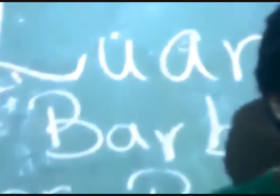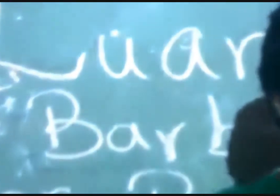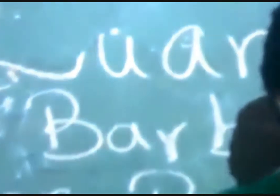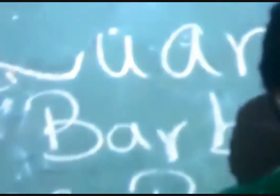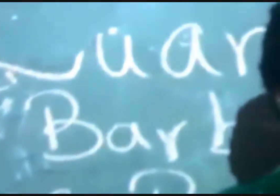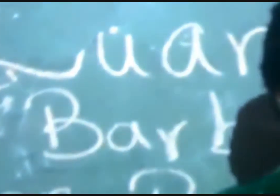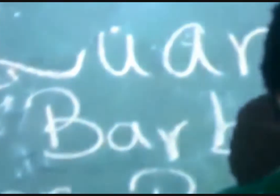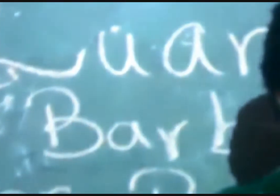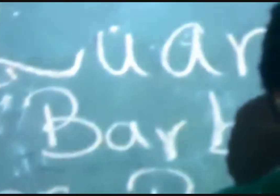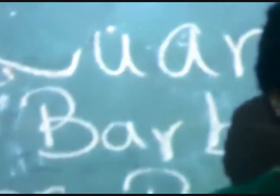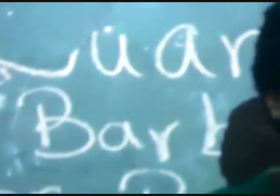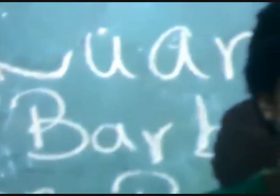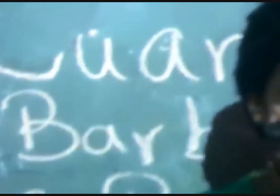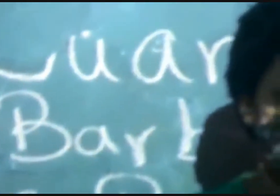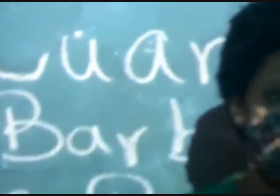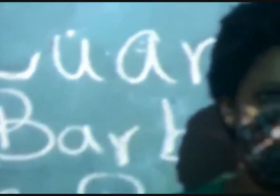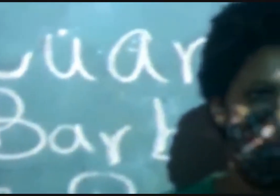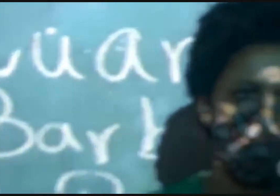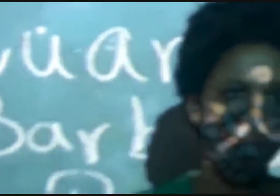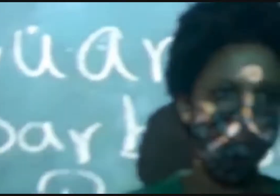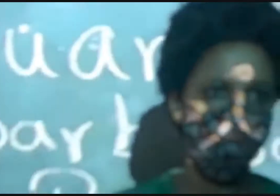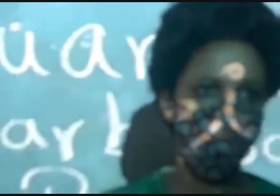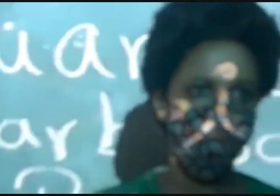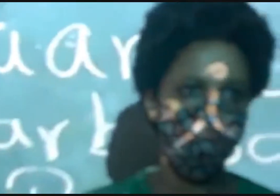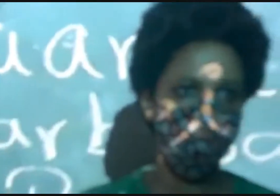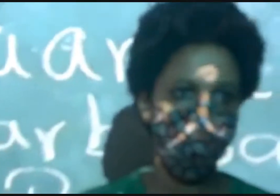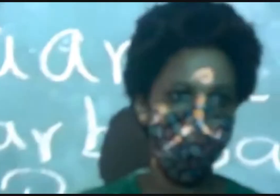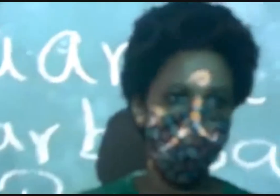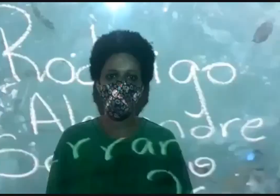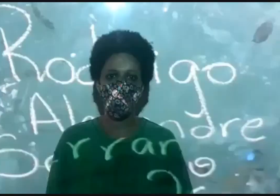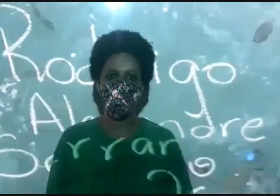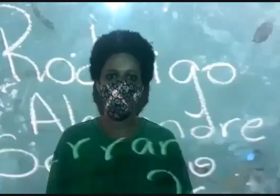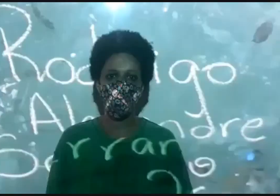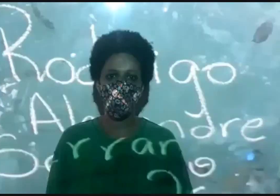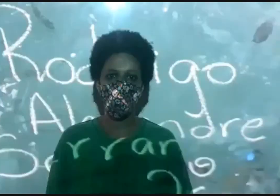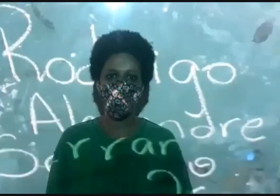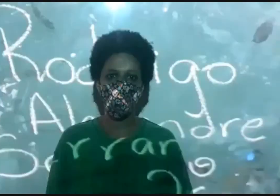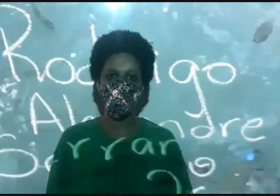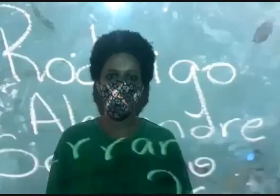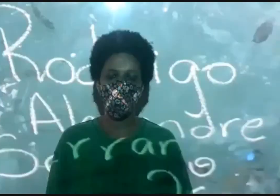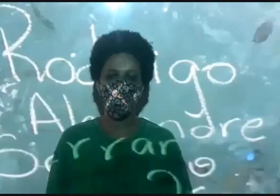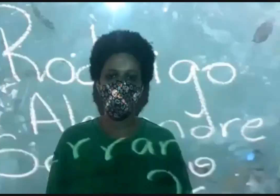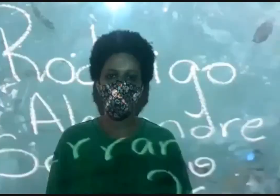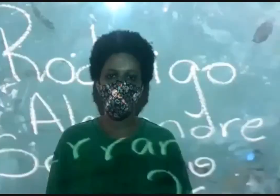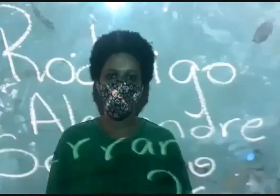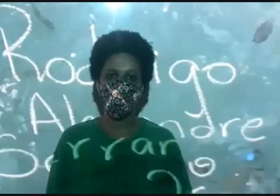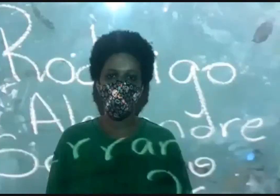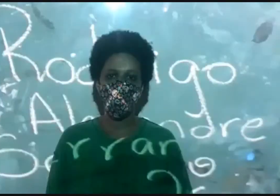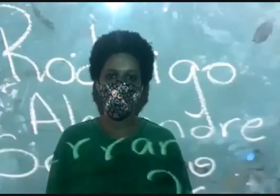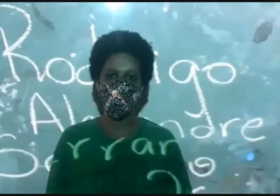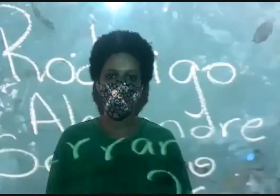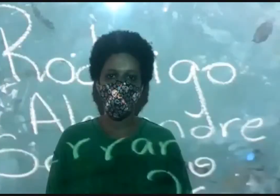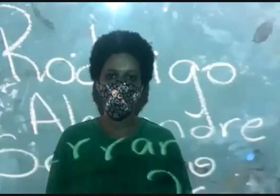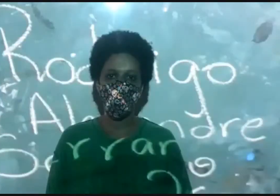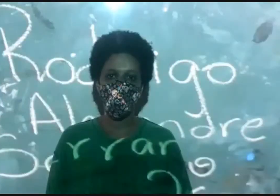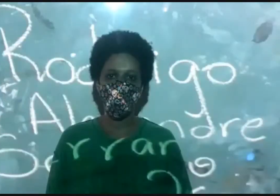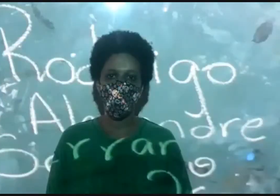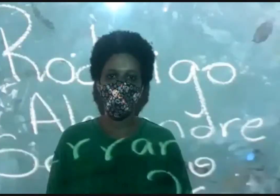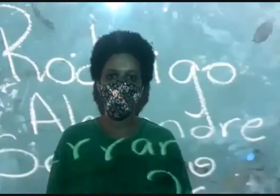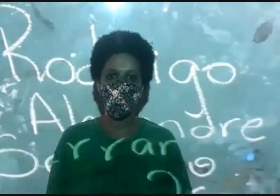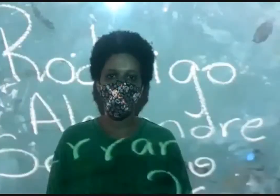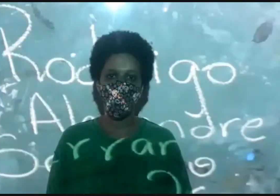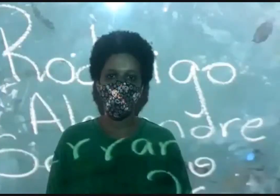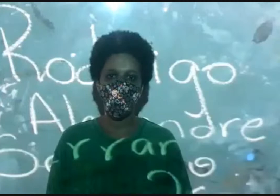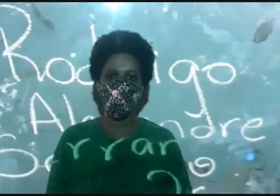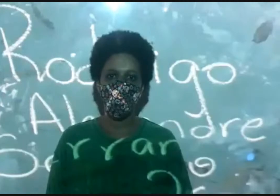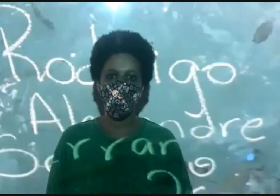criança que nem fazendo tudo certo a gente está a salvo? Como é que tu ensina para o teu filho que não importa o